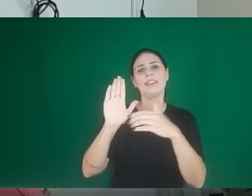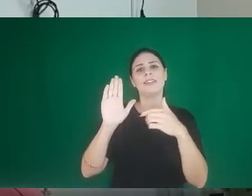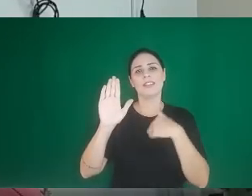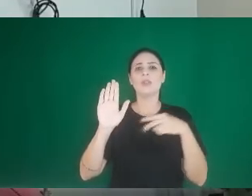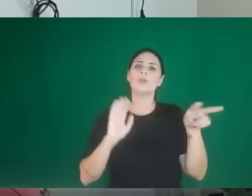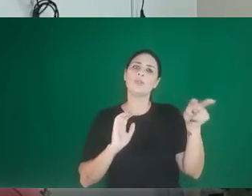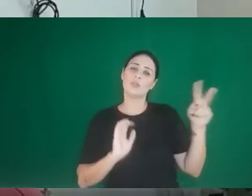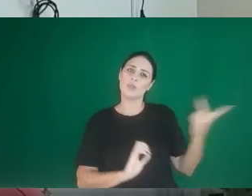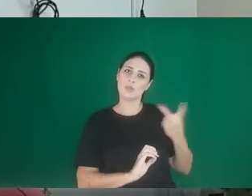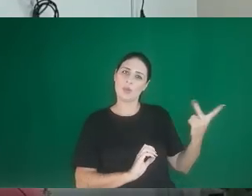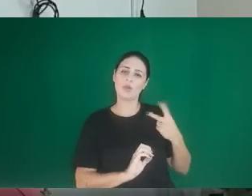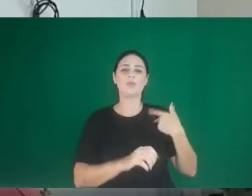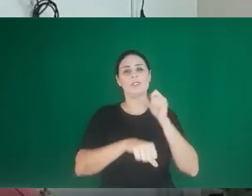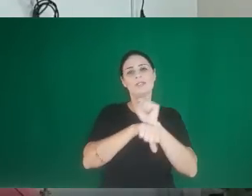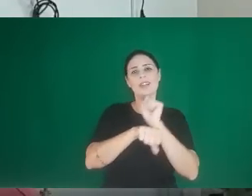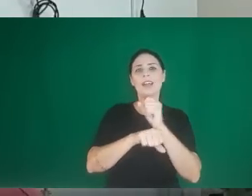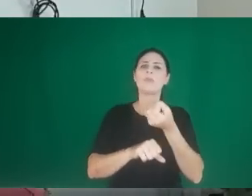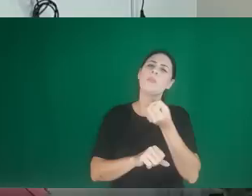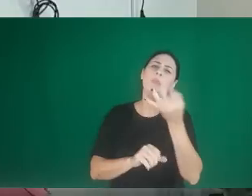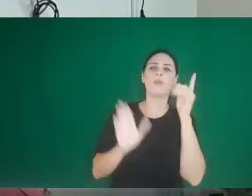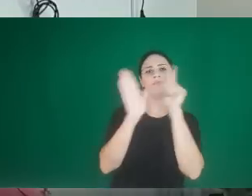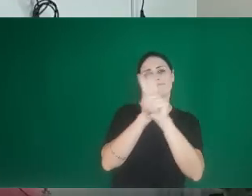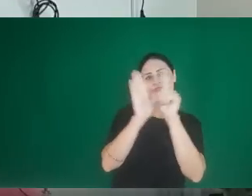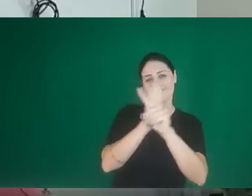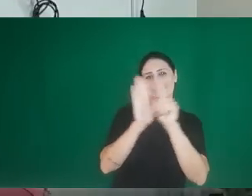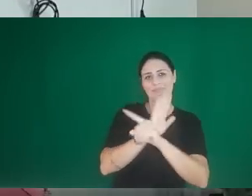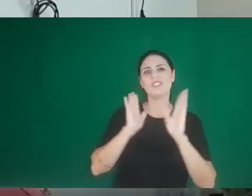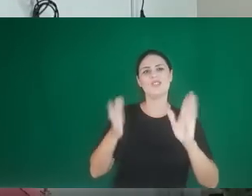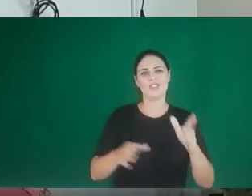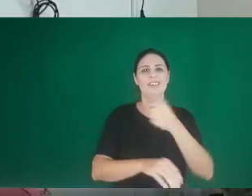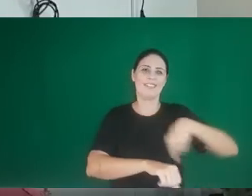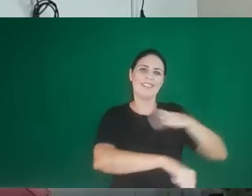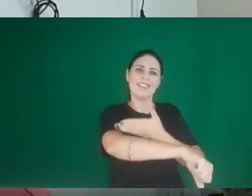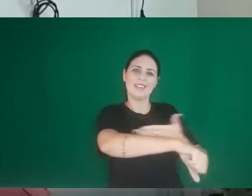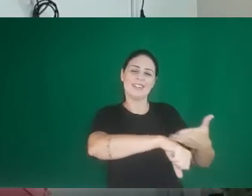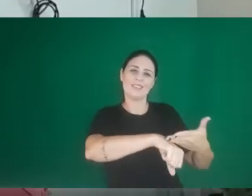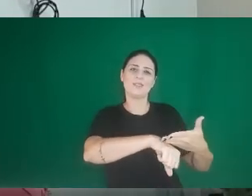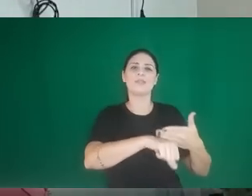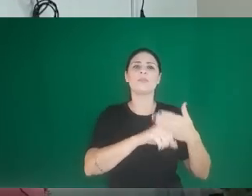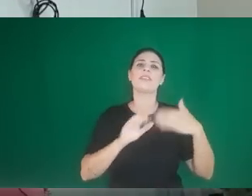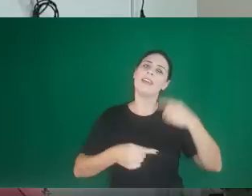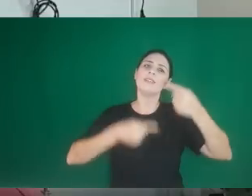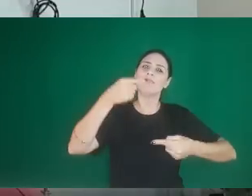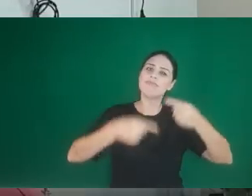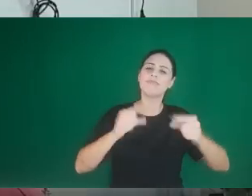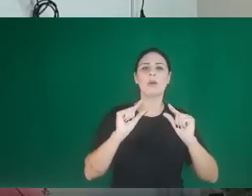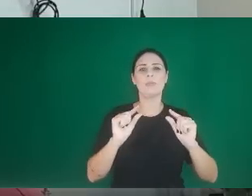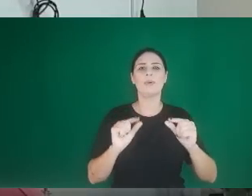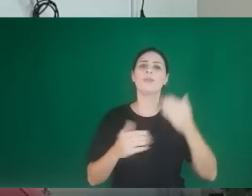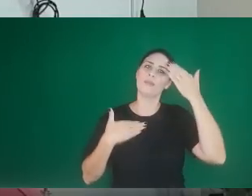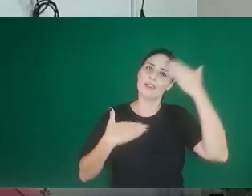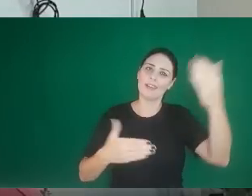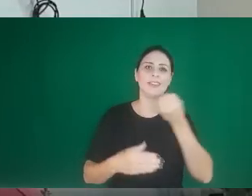eu quanto a professora pedagoga Claudinei estaremos aqui para fazer algumas questões, como a nossa rede é acostumada, algumas mediações para esse